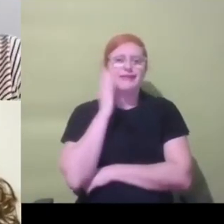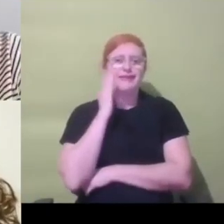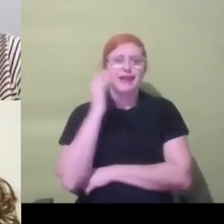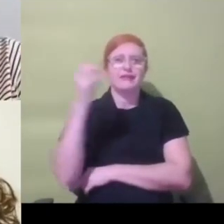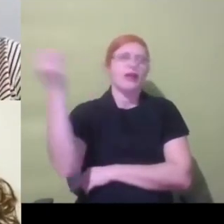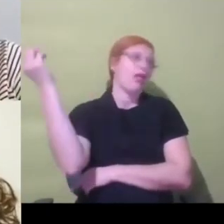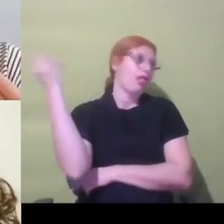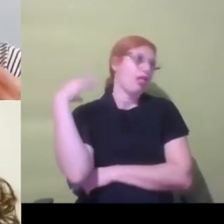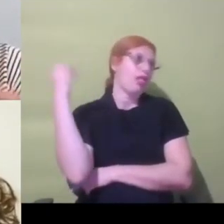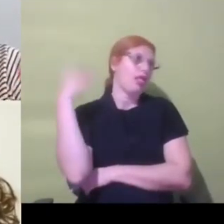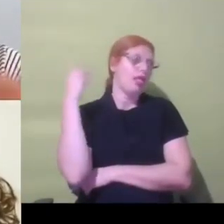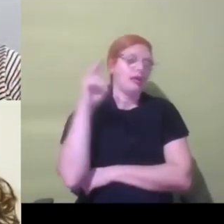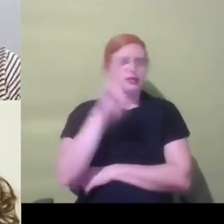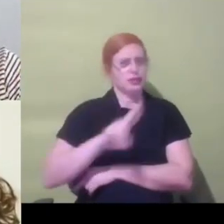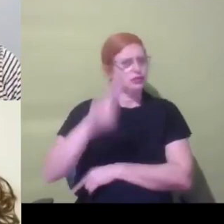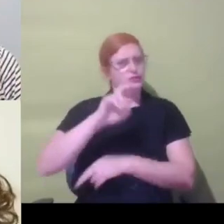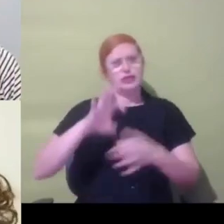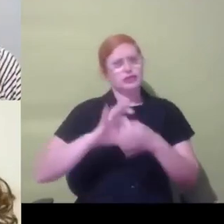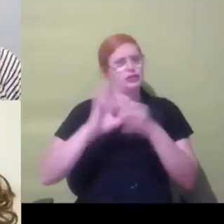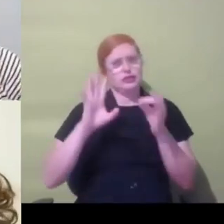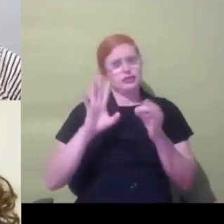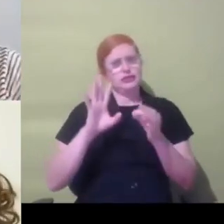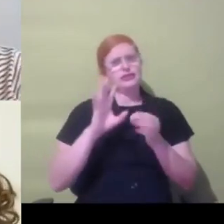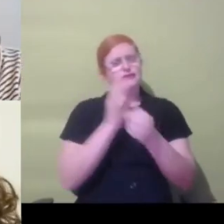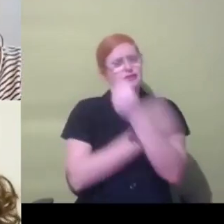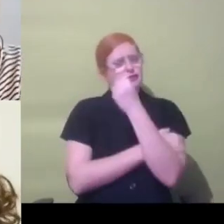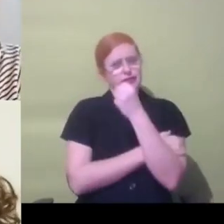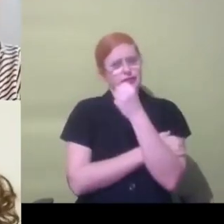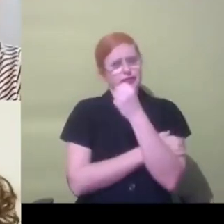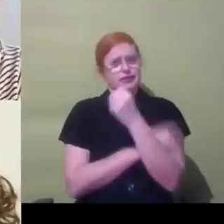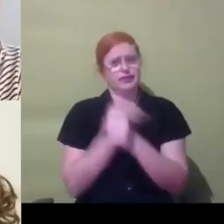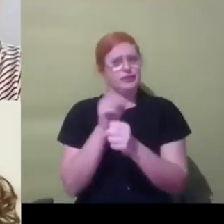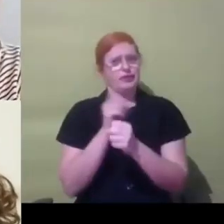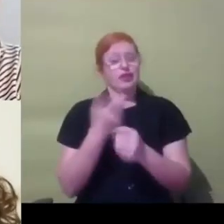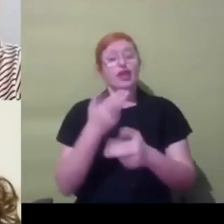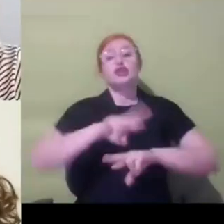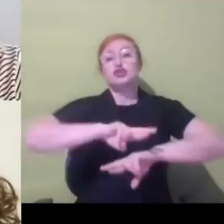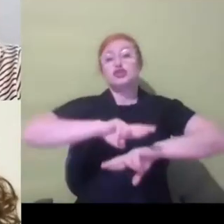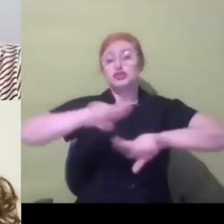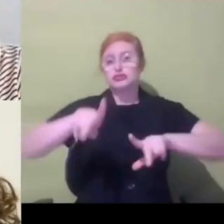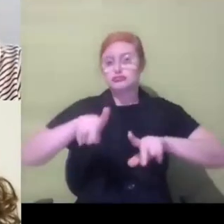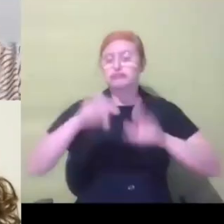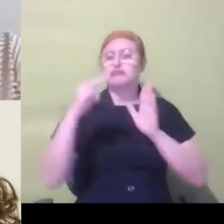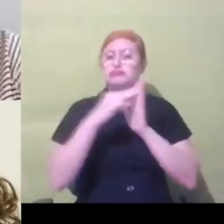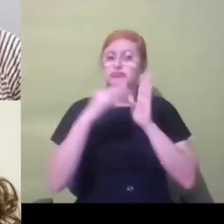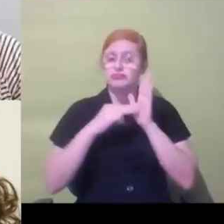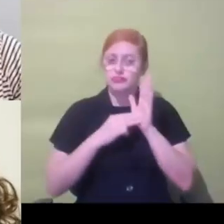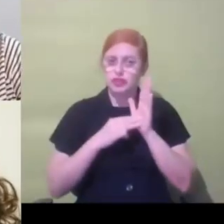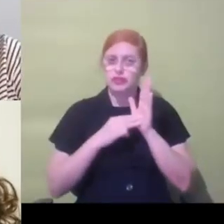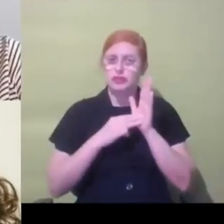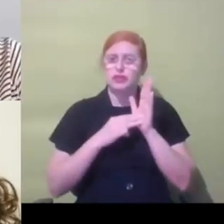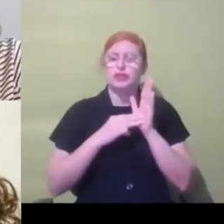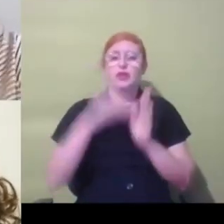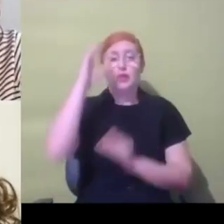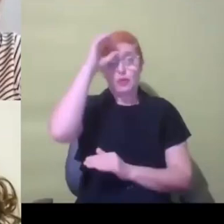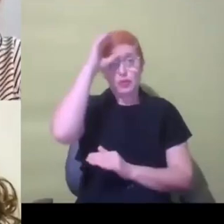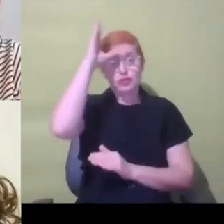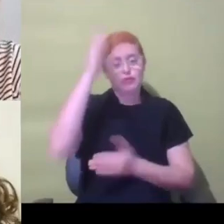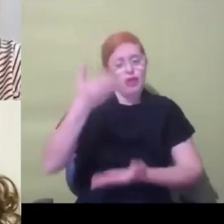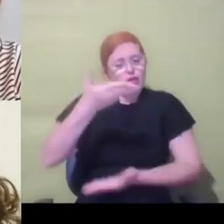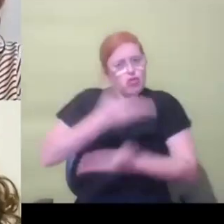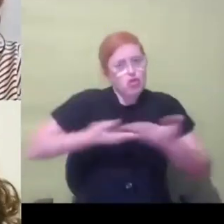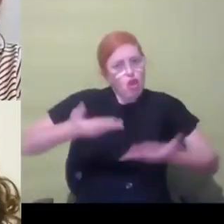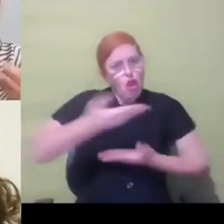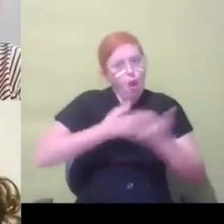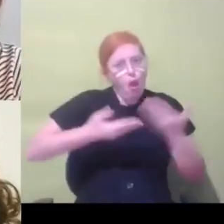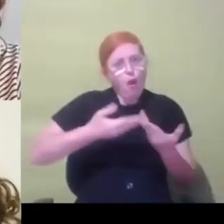na Universidade Livre a gente não parte dessa perspectiva, né? A gente parte da perspectiva de que o conhecimento é troca